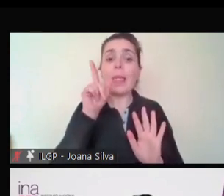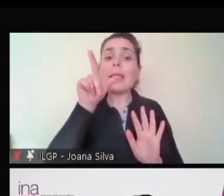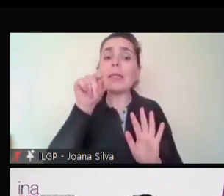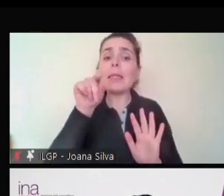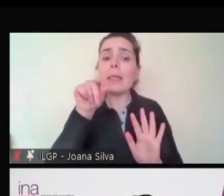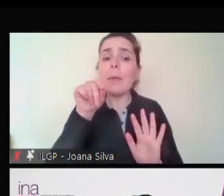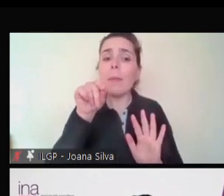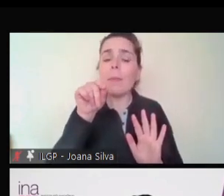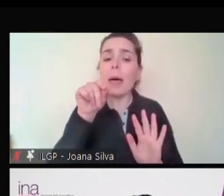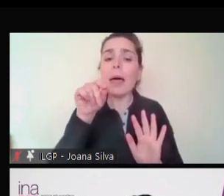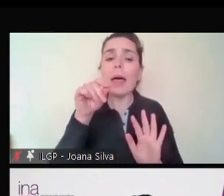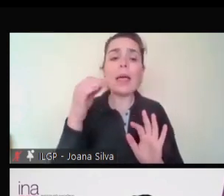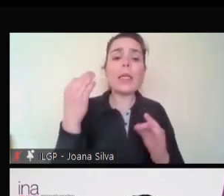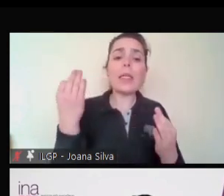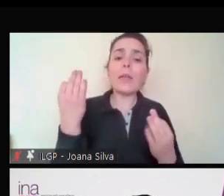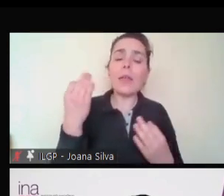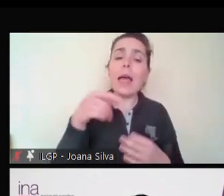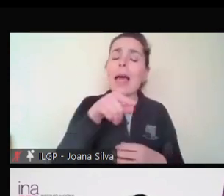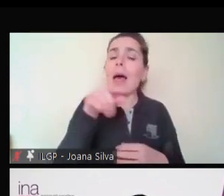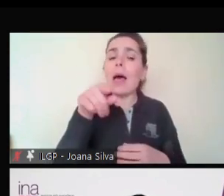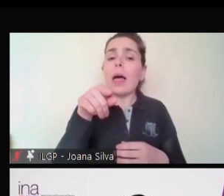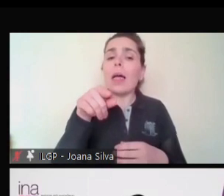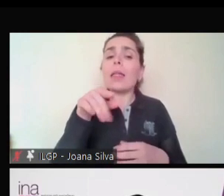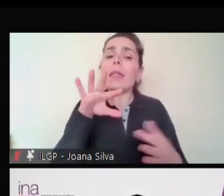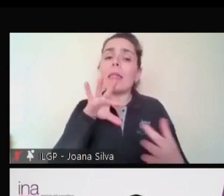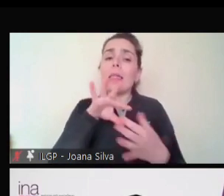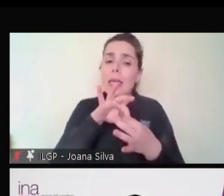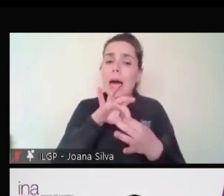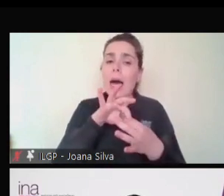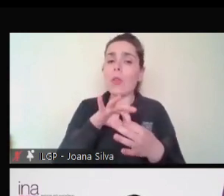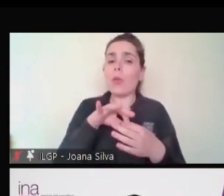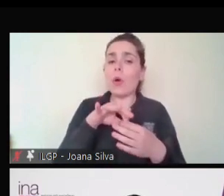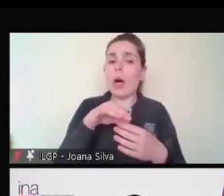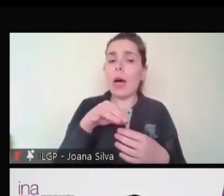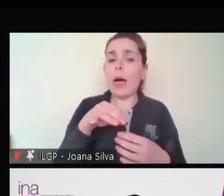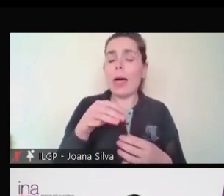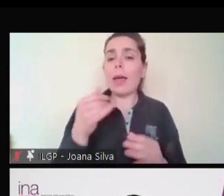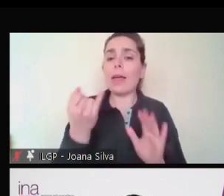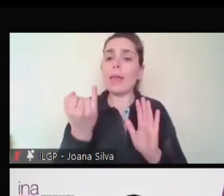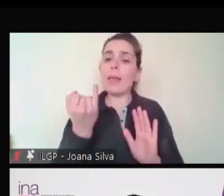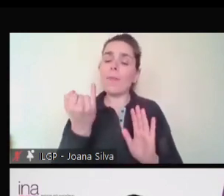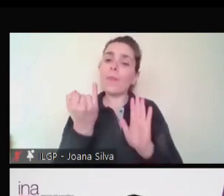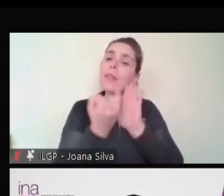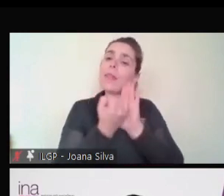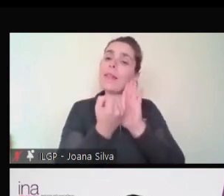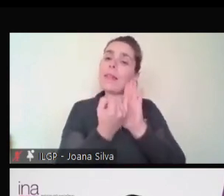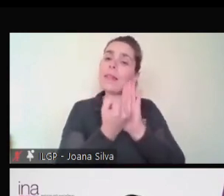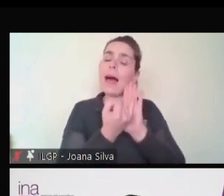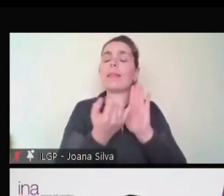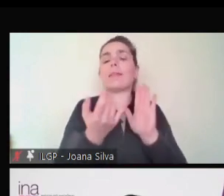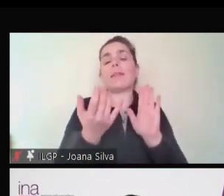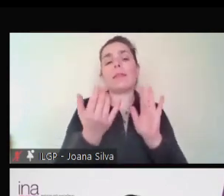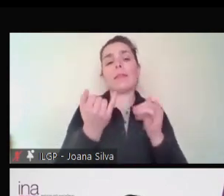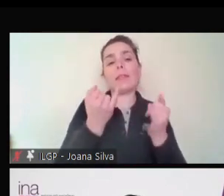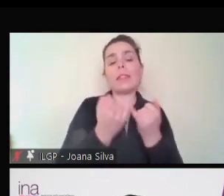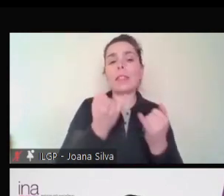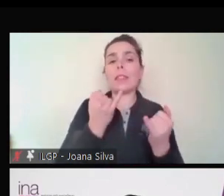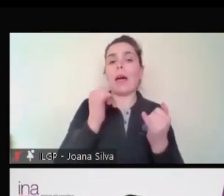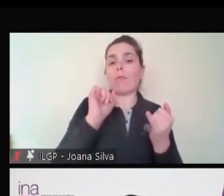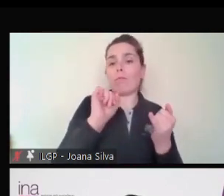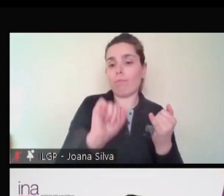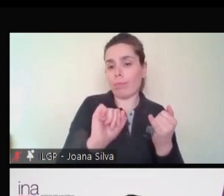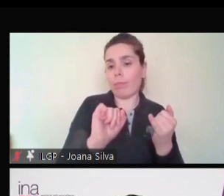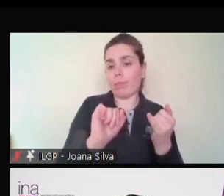crucial para aquela dimensão da resiliência digital é o tema da identidade digital. Nós acreditamos muito que se torna